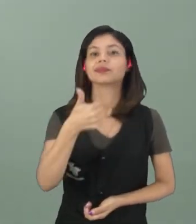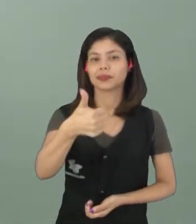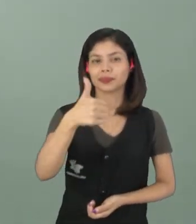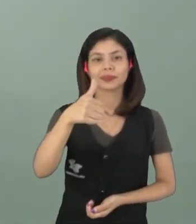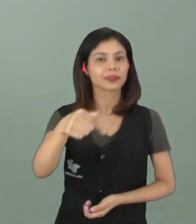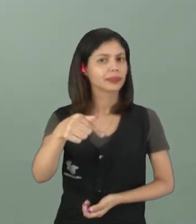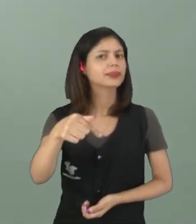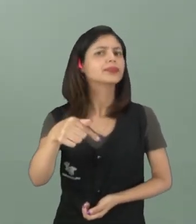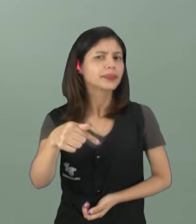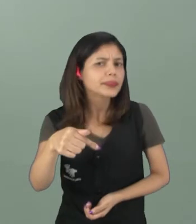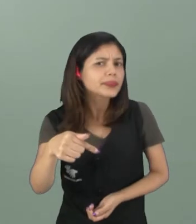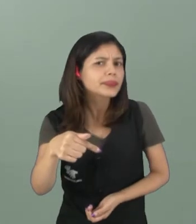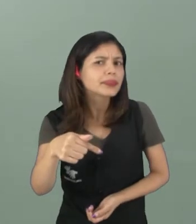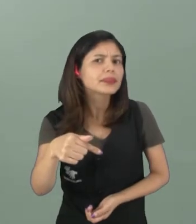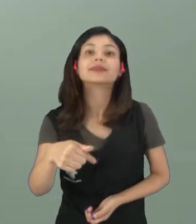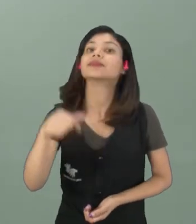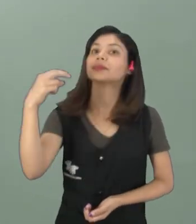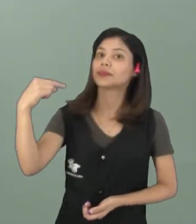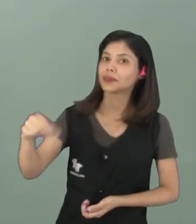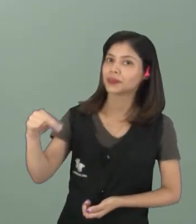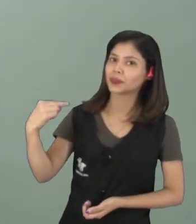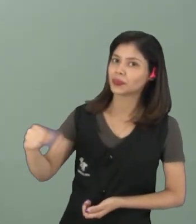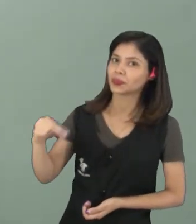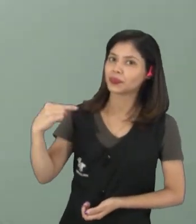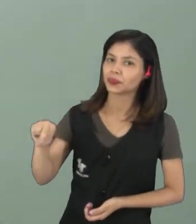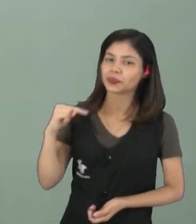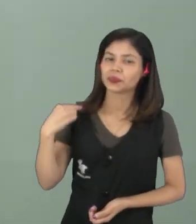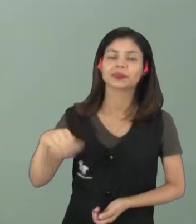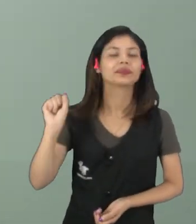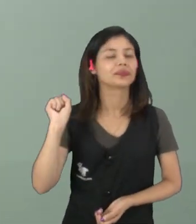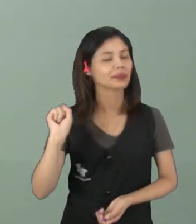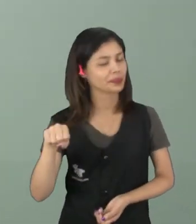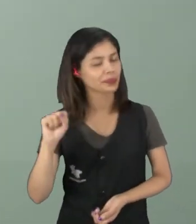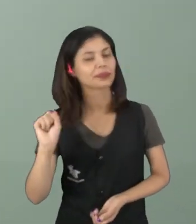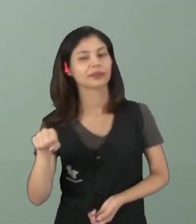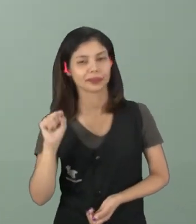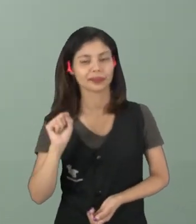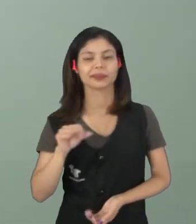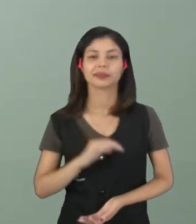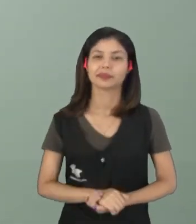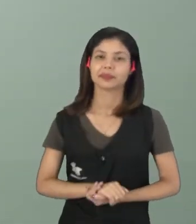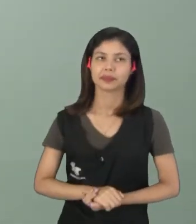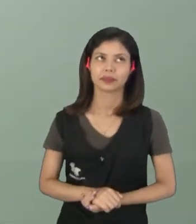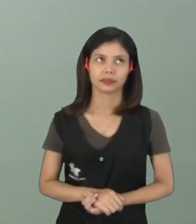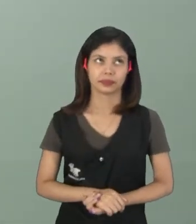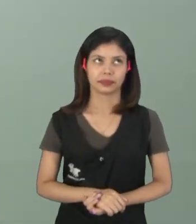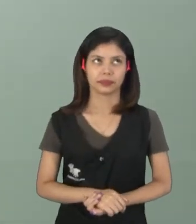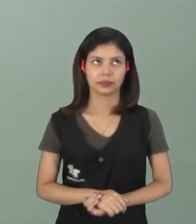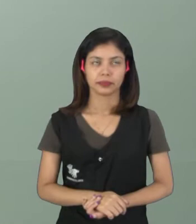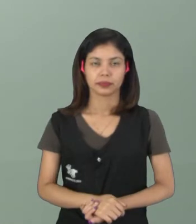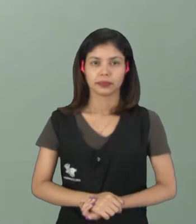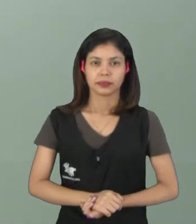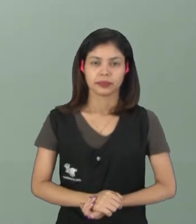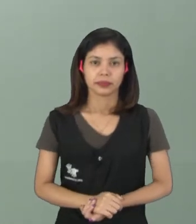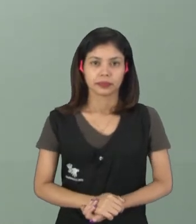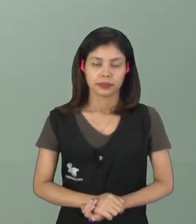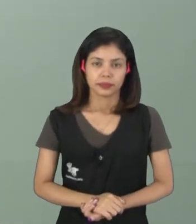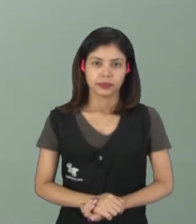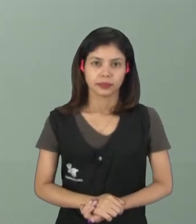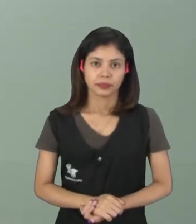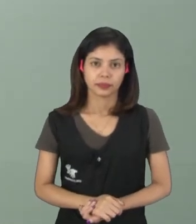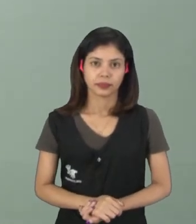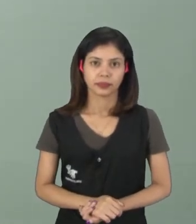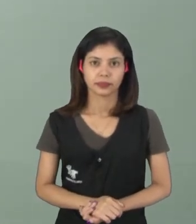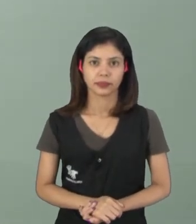17 de novembro isso mesmo vamos colocar aqui Bom dia